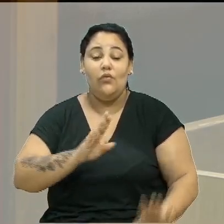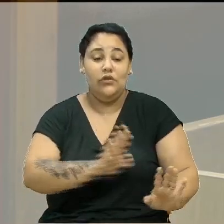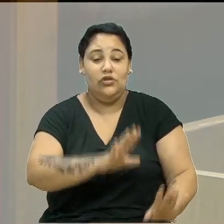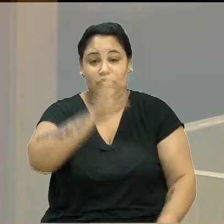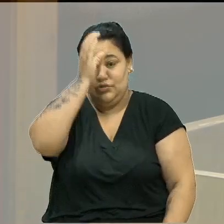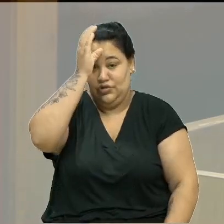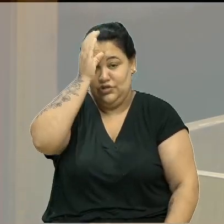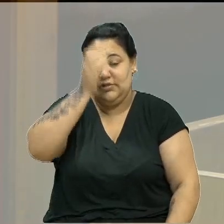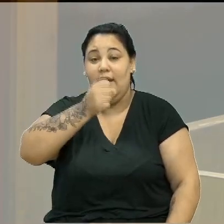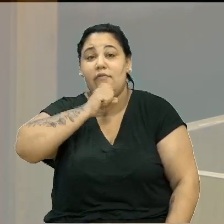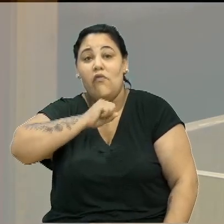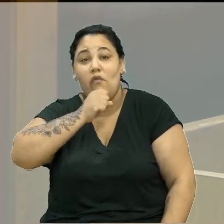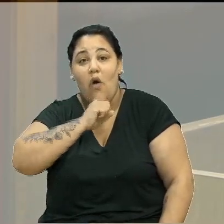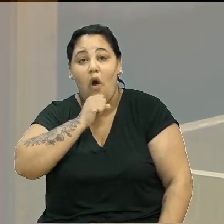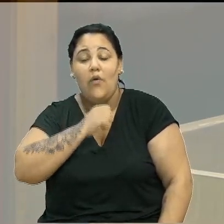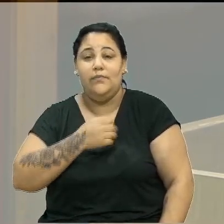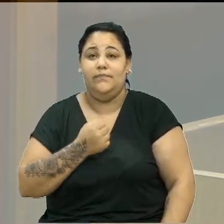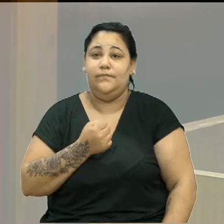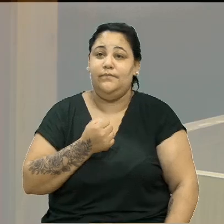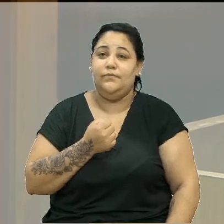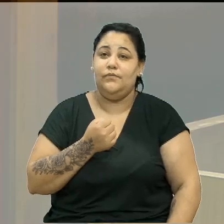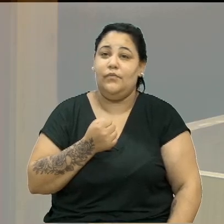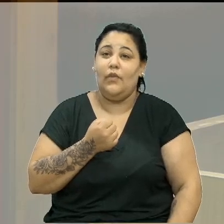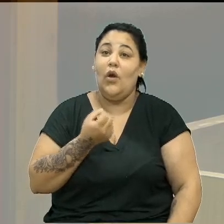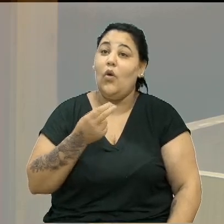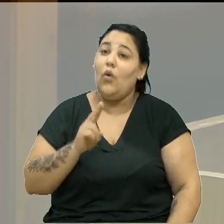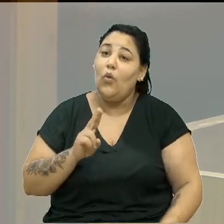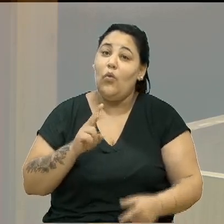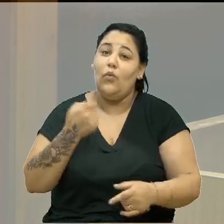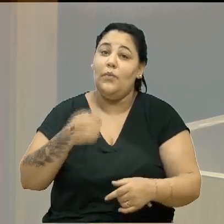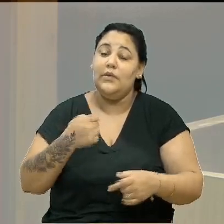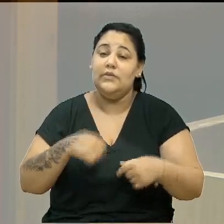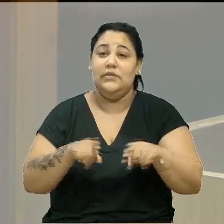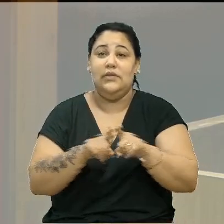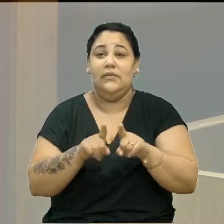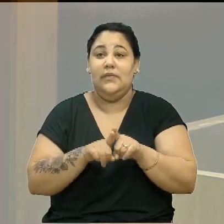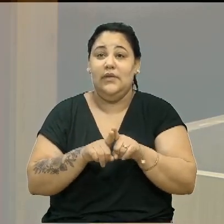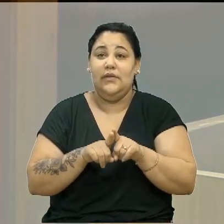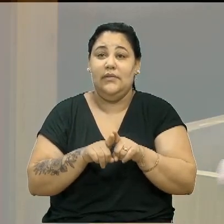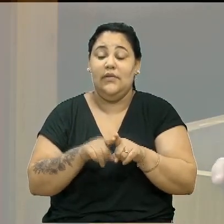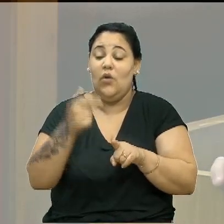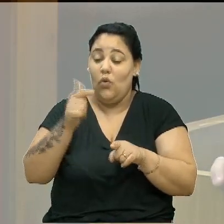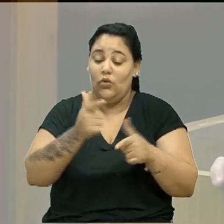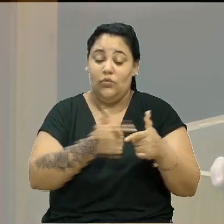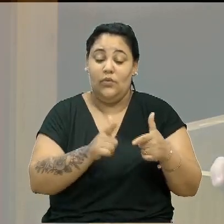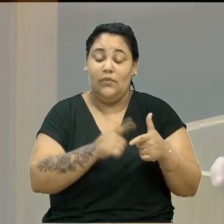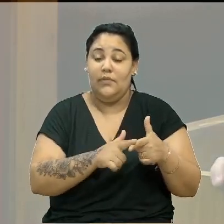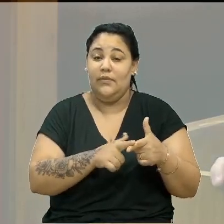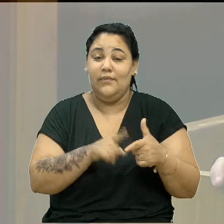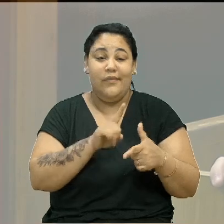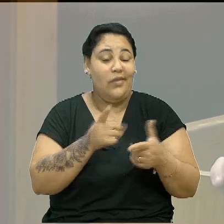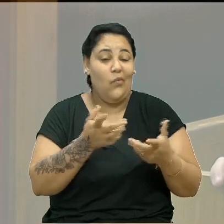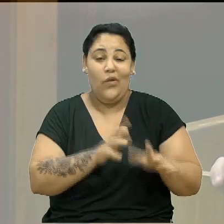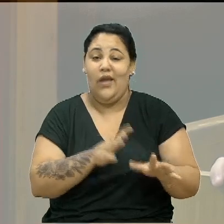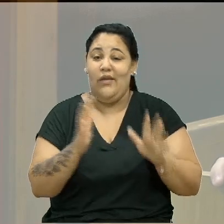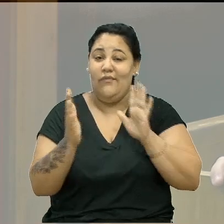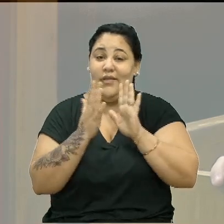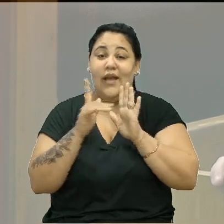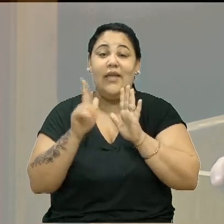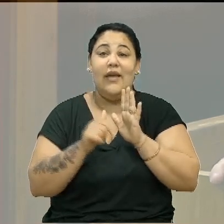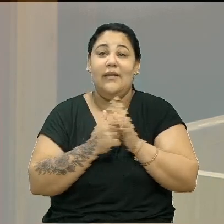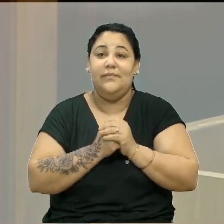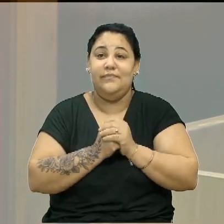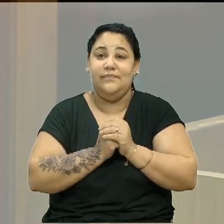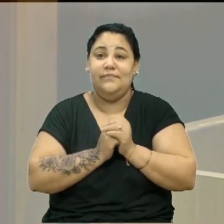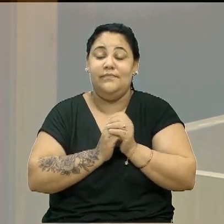com a avó, ou tem que recorrer a um outro problema que nós não queremos enfrentar, que é a situação